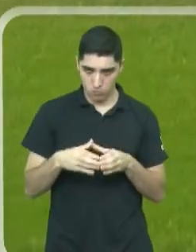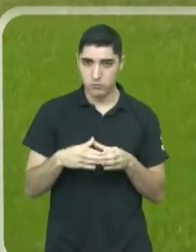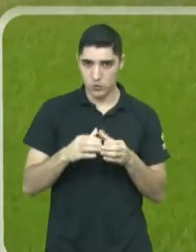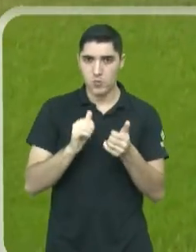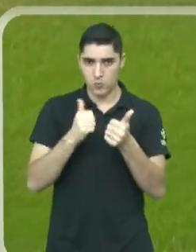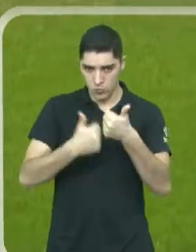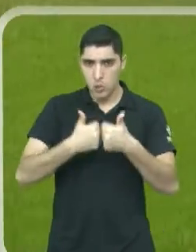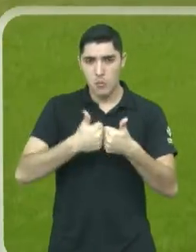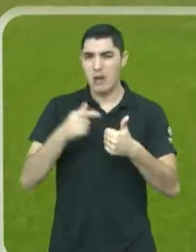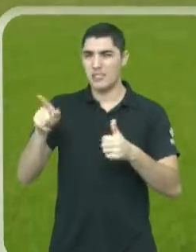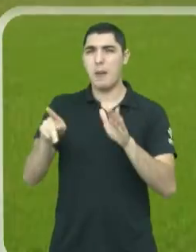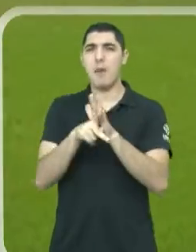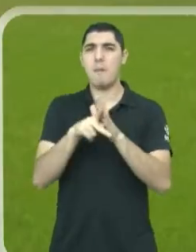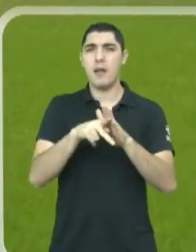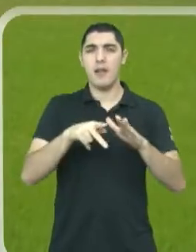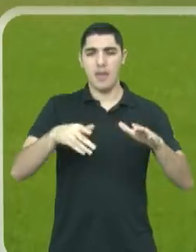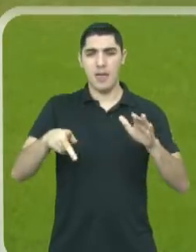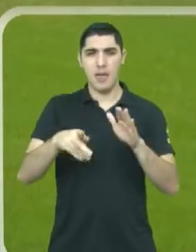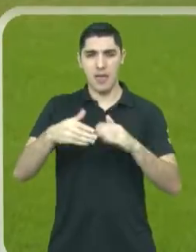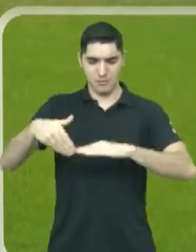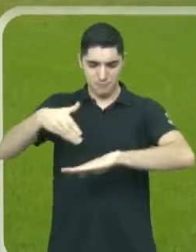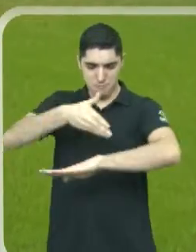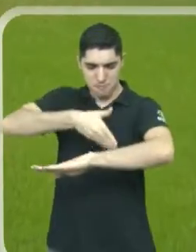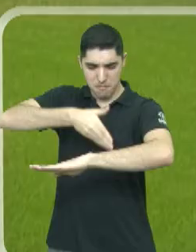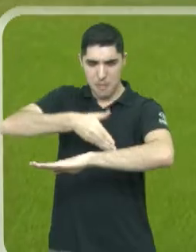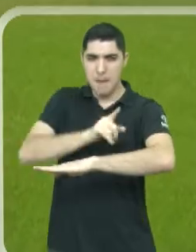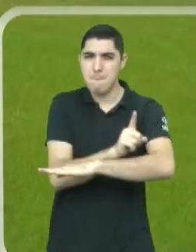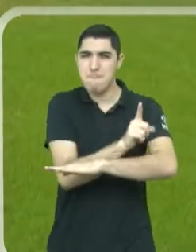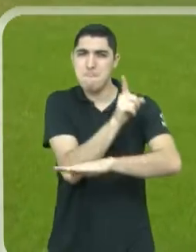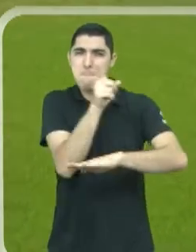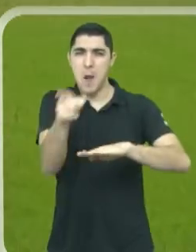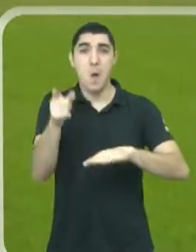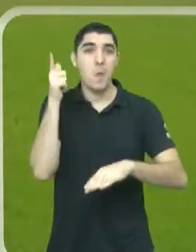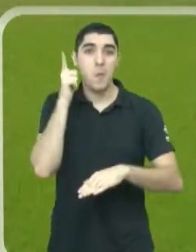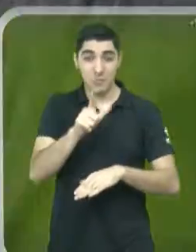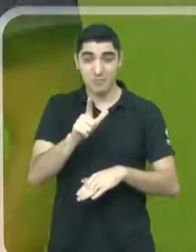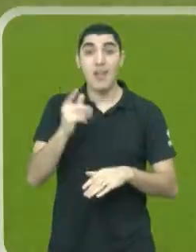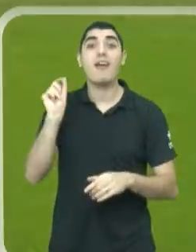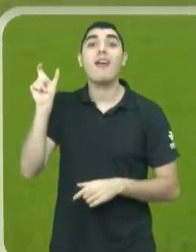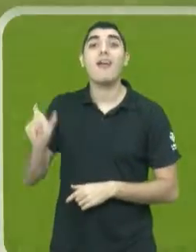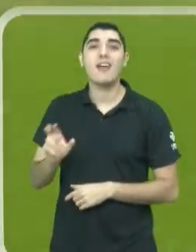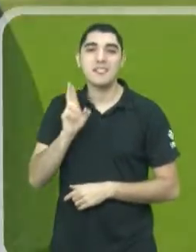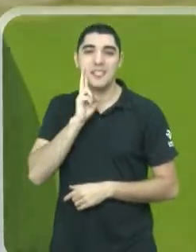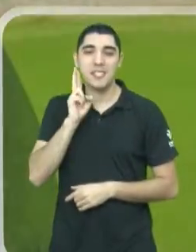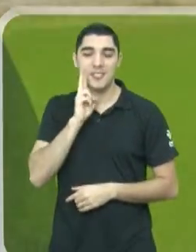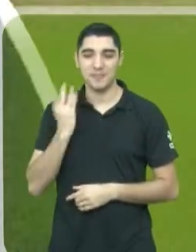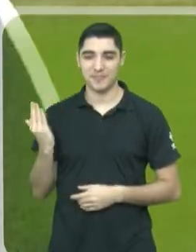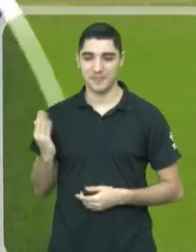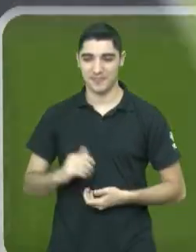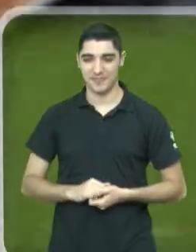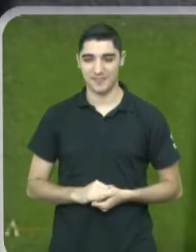fez gol do meio de campo e tem gol no apelido. Estou falando de quem? Renato Santiago.